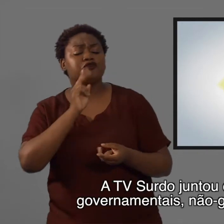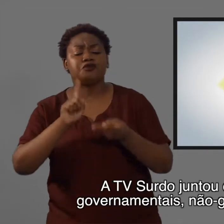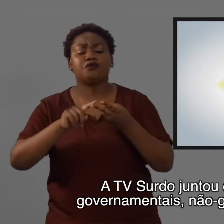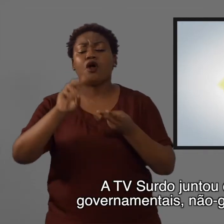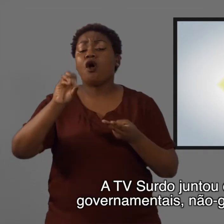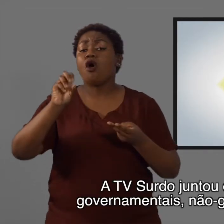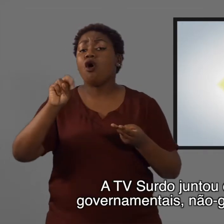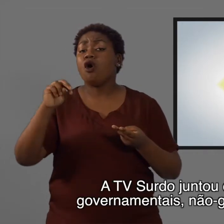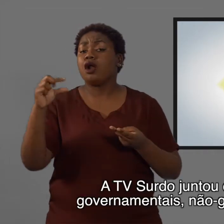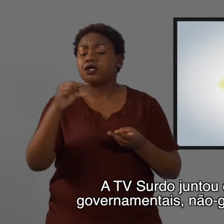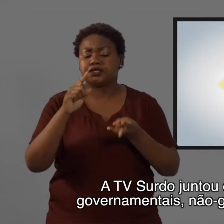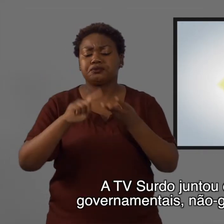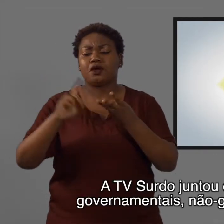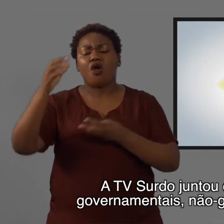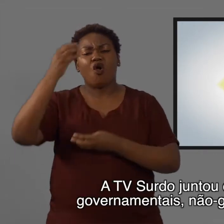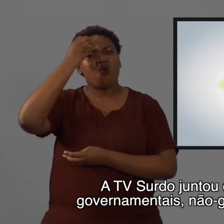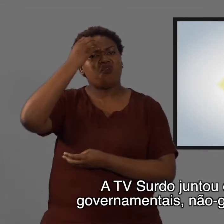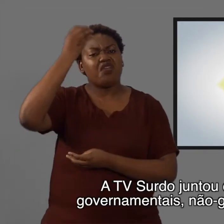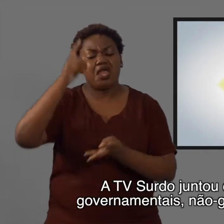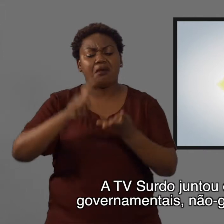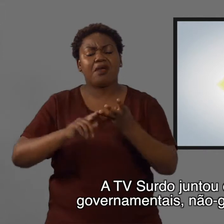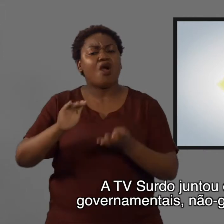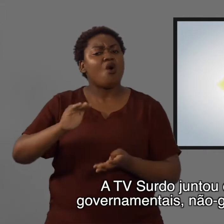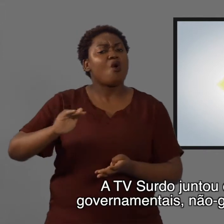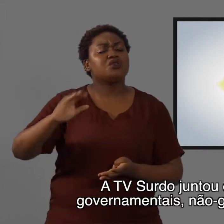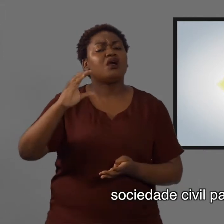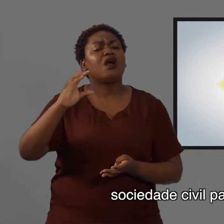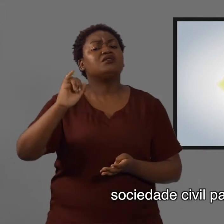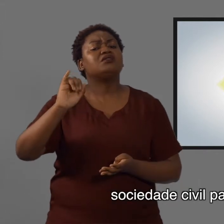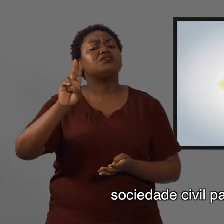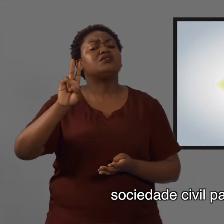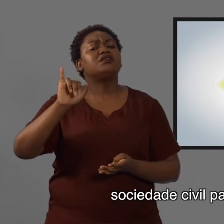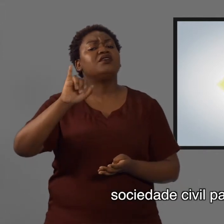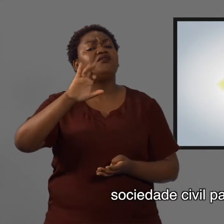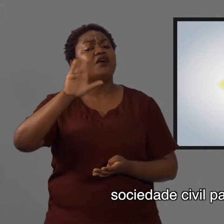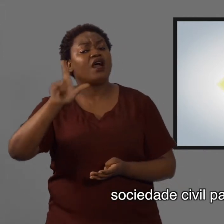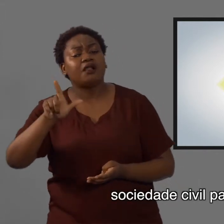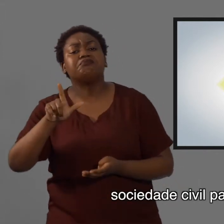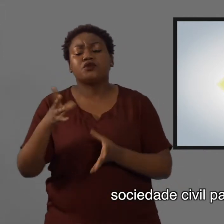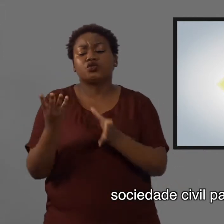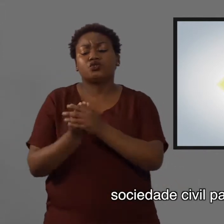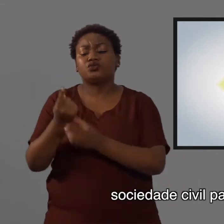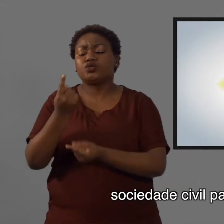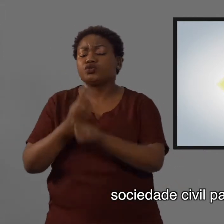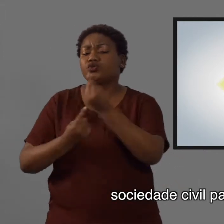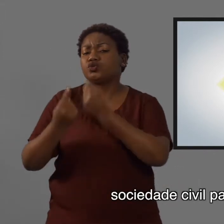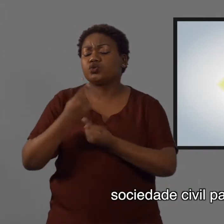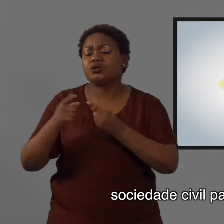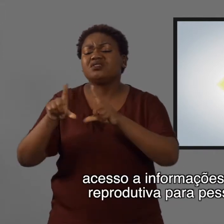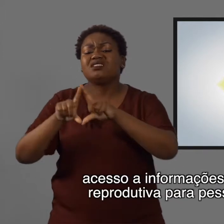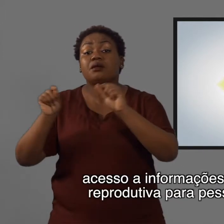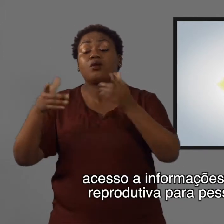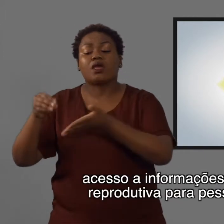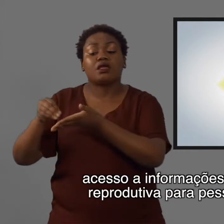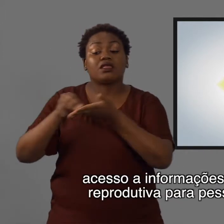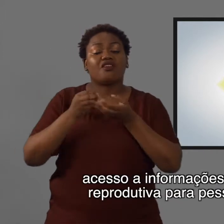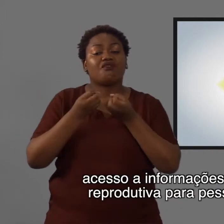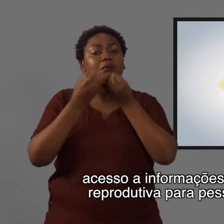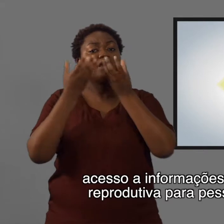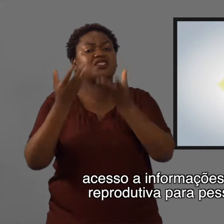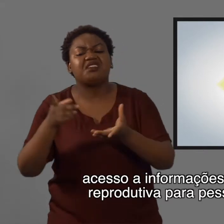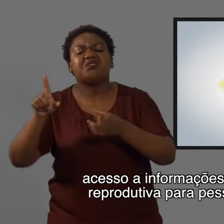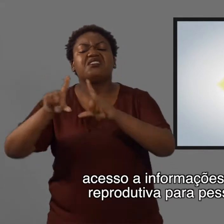A TV Surdo juntou organizações governamentais, não governamentais e sociedade civil para discutirem